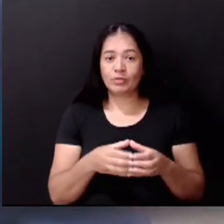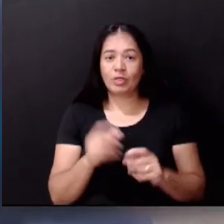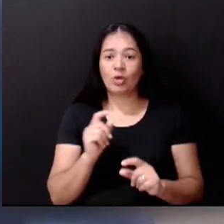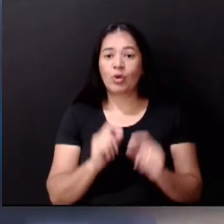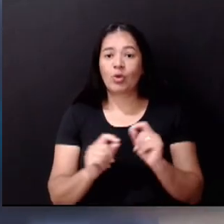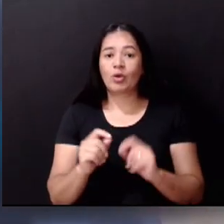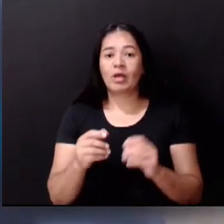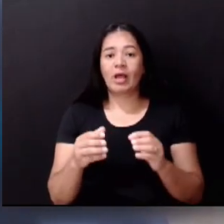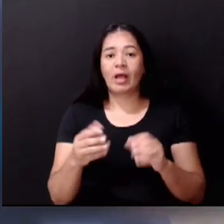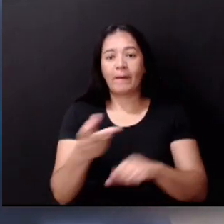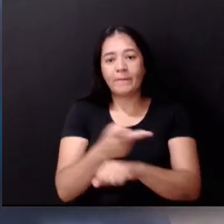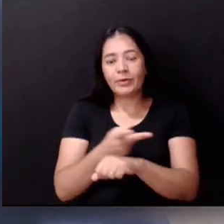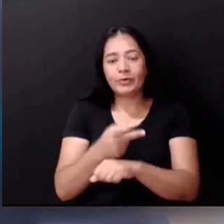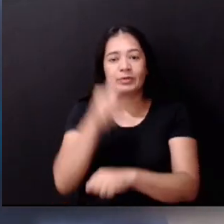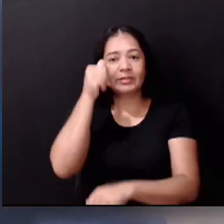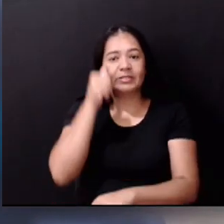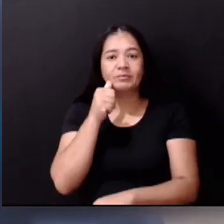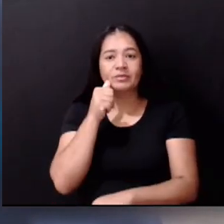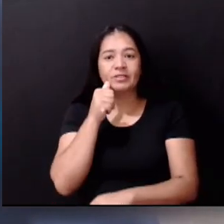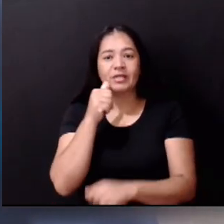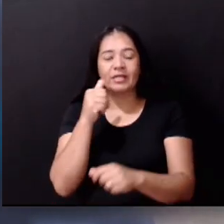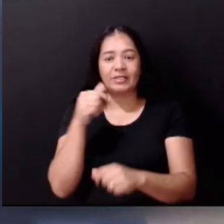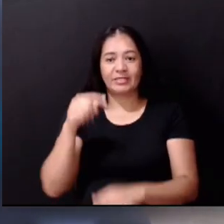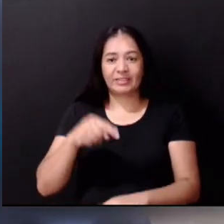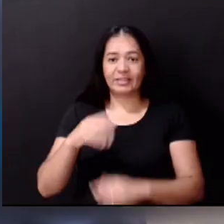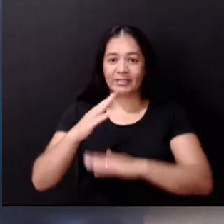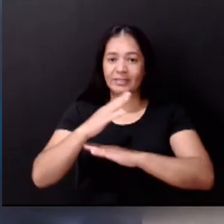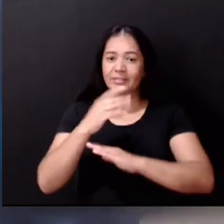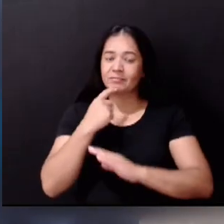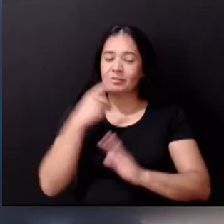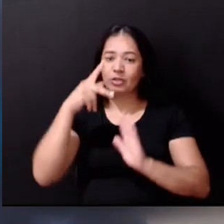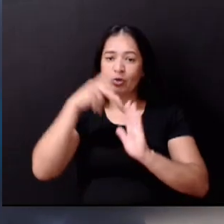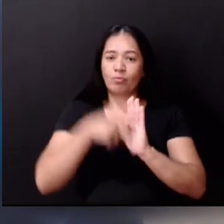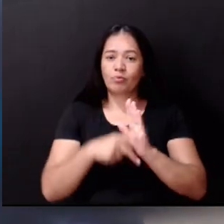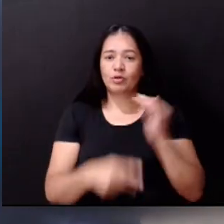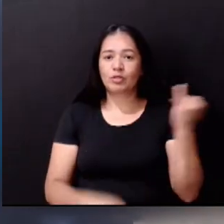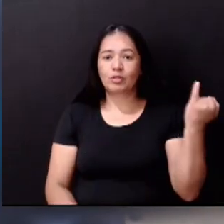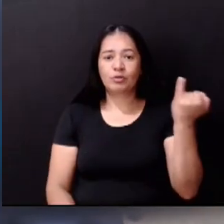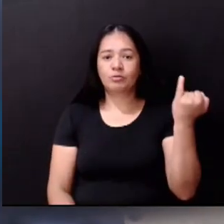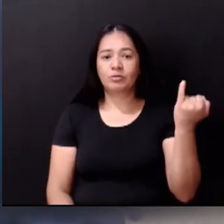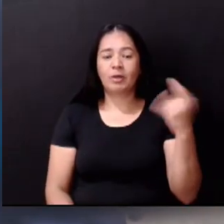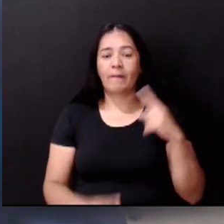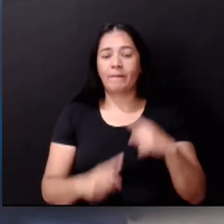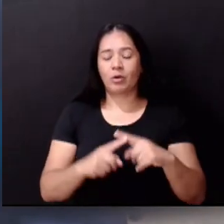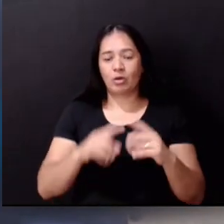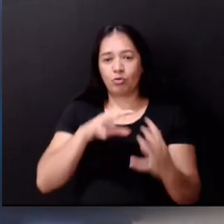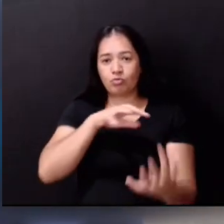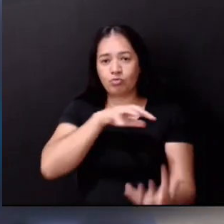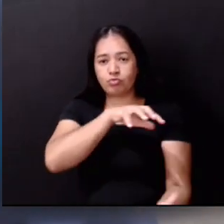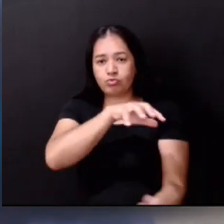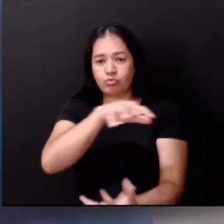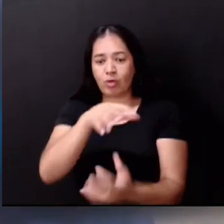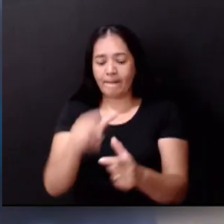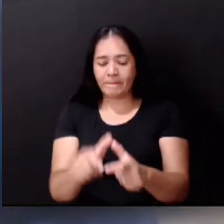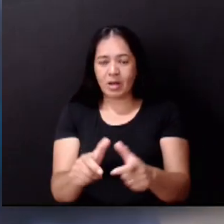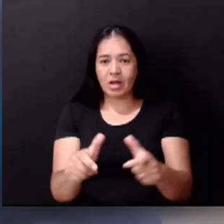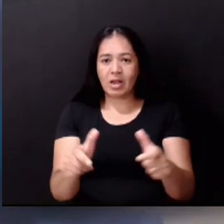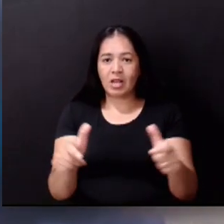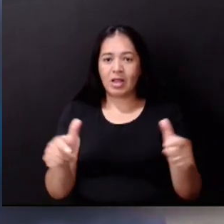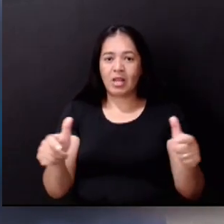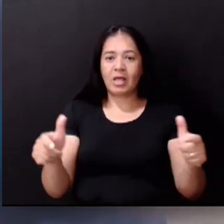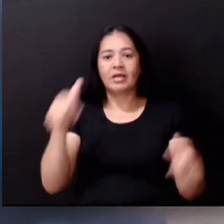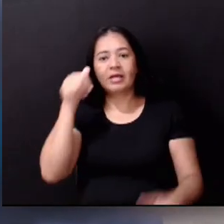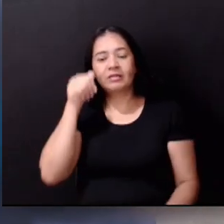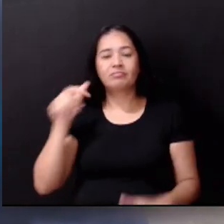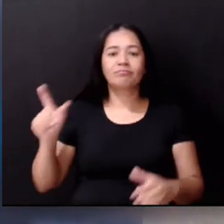na Câmara Municipal de Campinas. Eu acho um projeto importante porque o mundo vem trazendo e abrindo espaços para as mulheres, e eu acho que essa casa tem